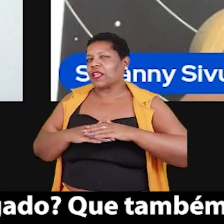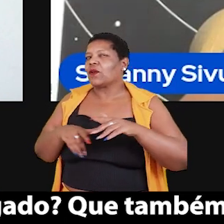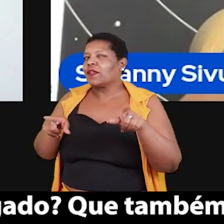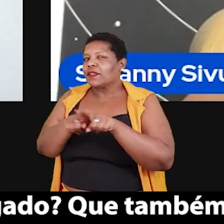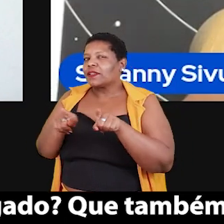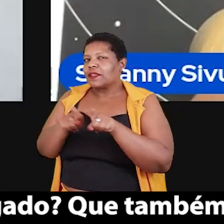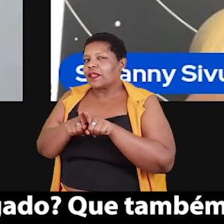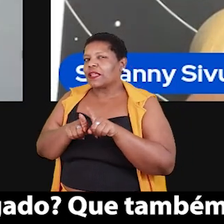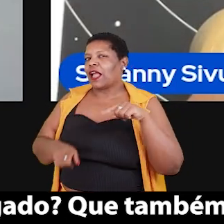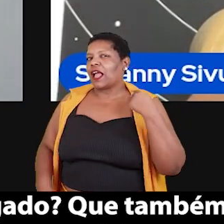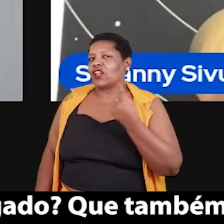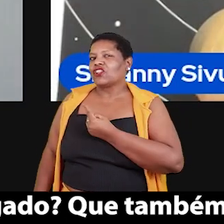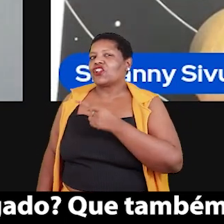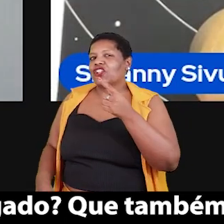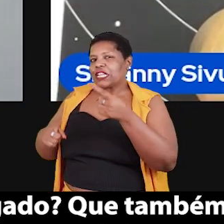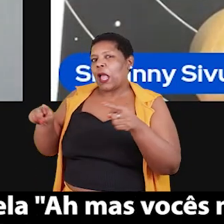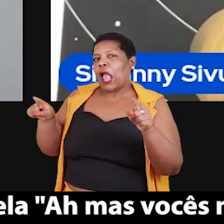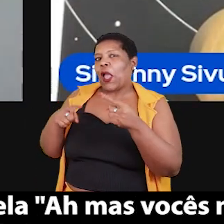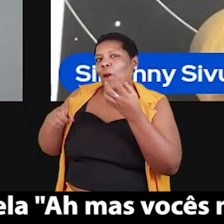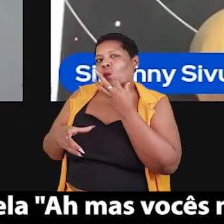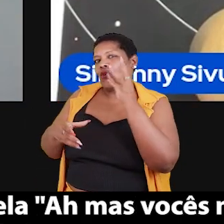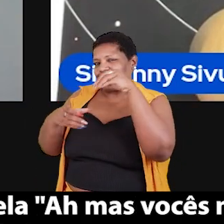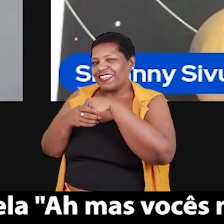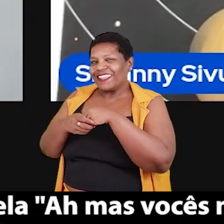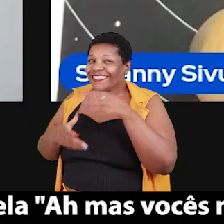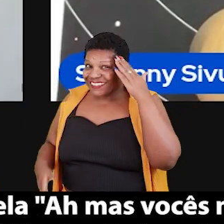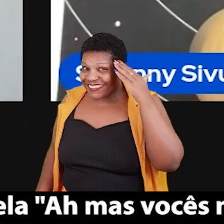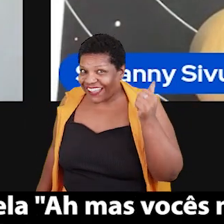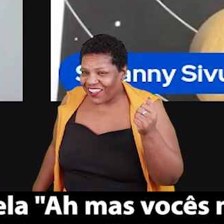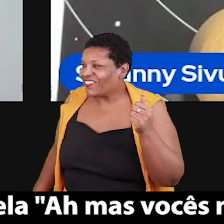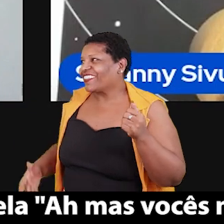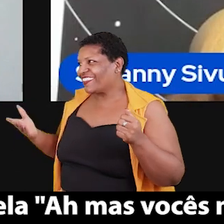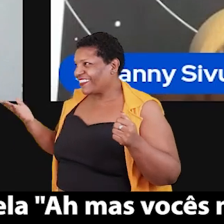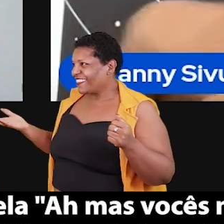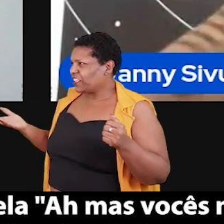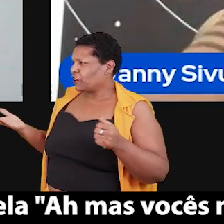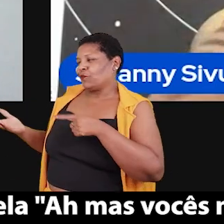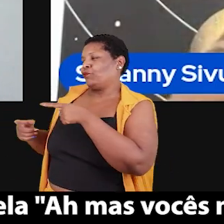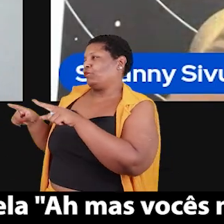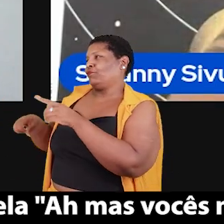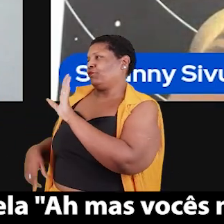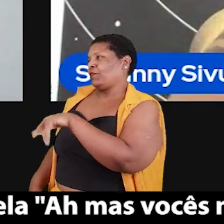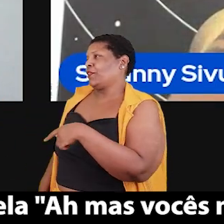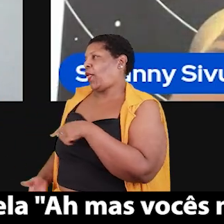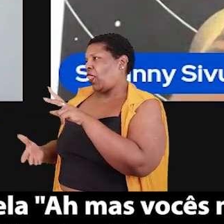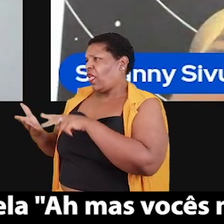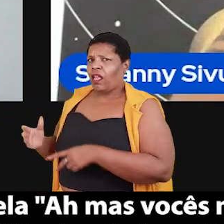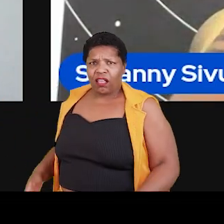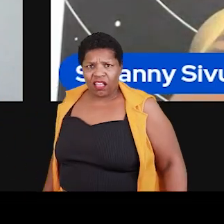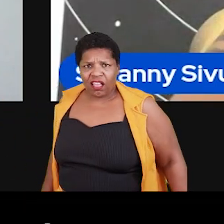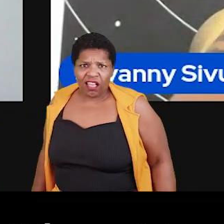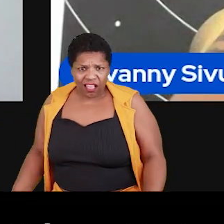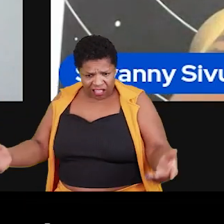também nós também somos músicos, sabe assim? Tem aquela, mas, pô, vocês não são músicos, vocês não leem, vocês não leem o